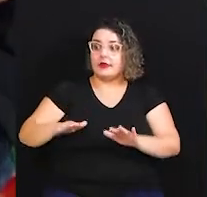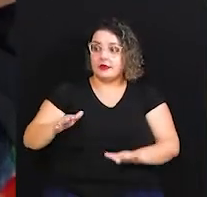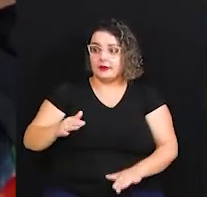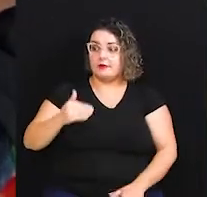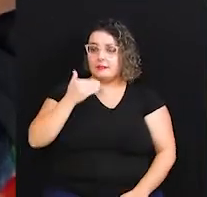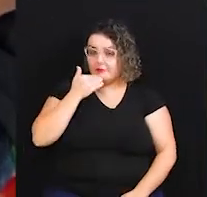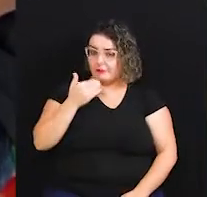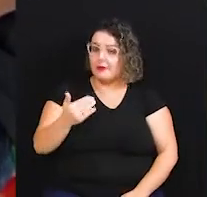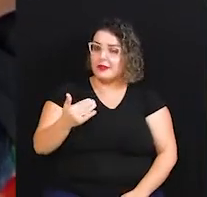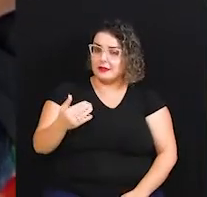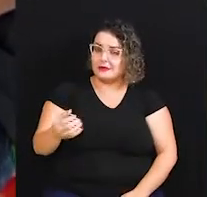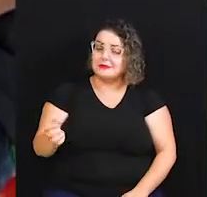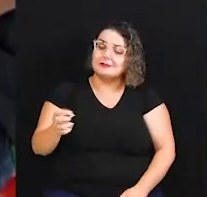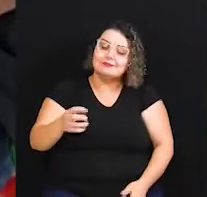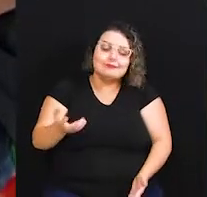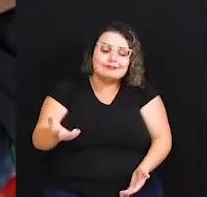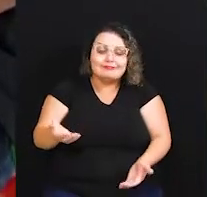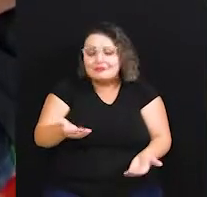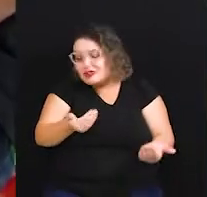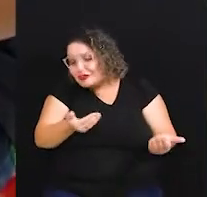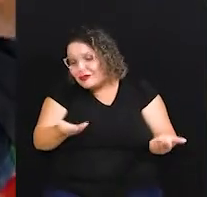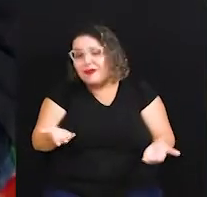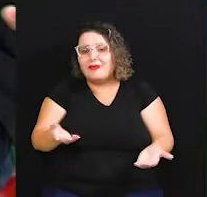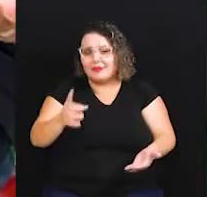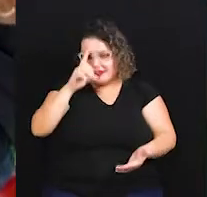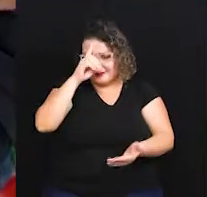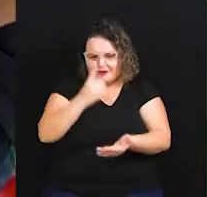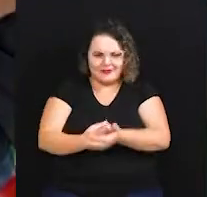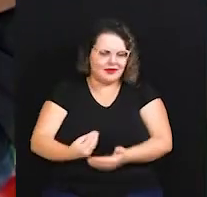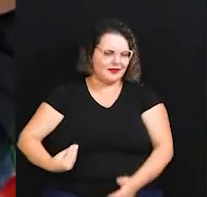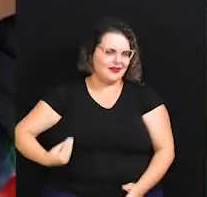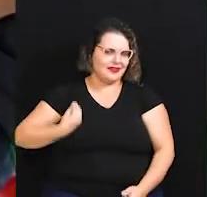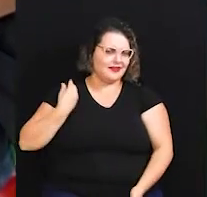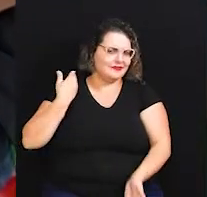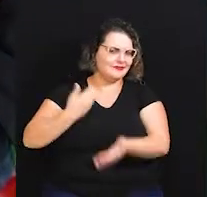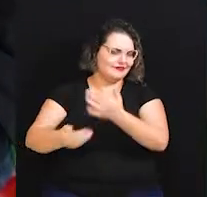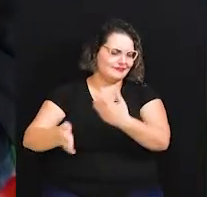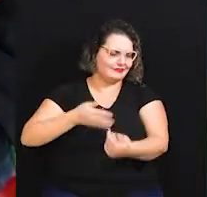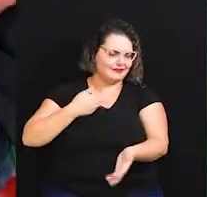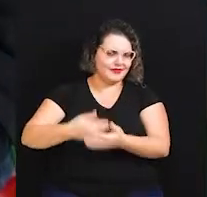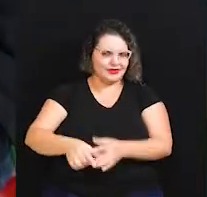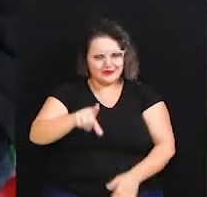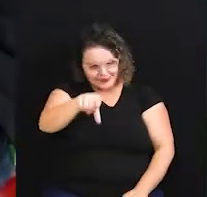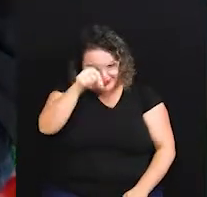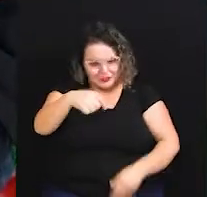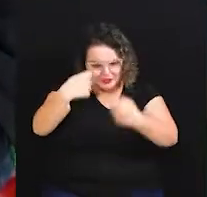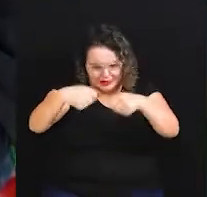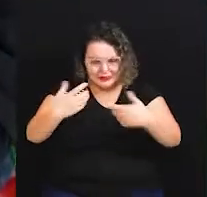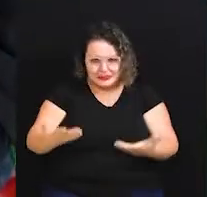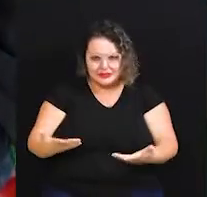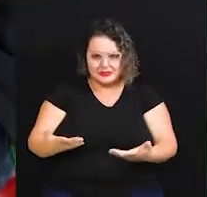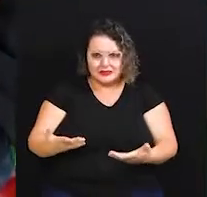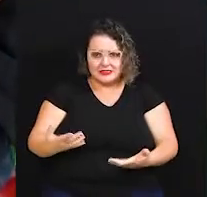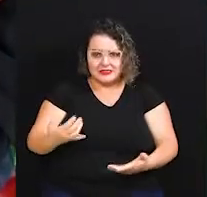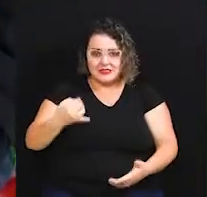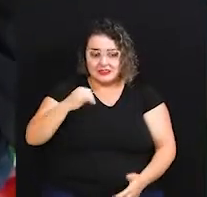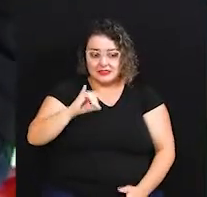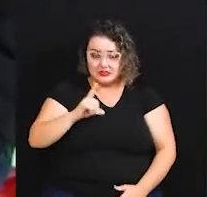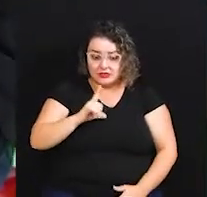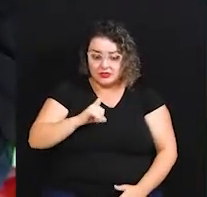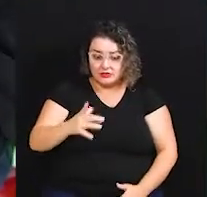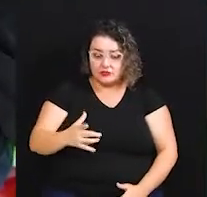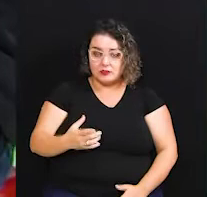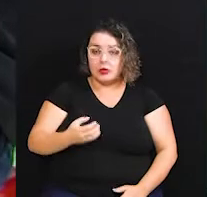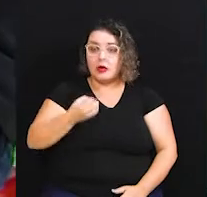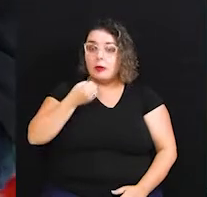pedem cedo demais para a gente tomar essas decisões, né? Mas a vida não está nem aí, ela está aí, você toma a decisão. E se você